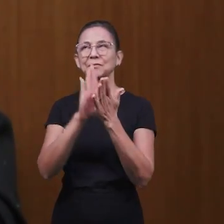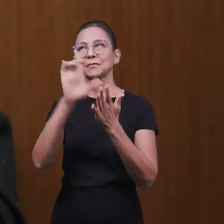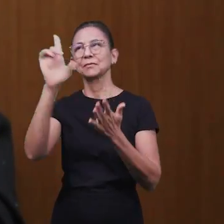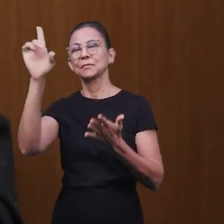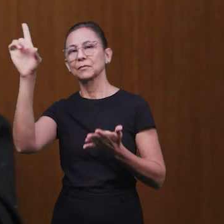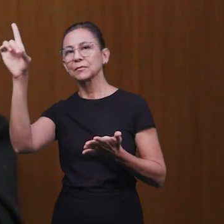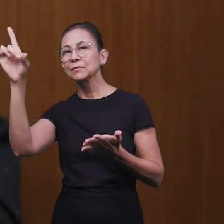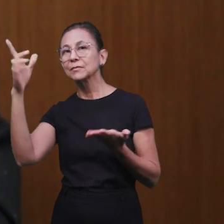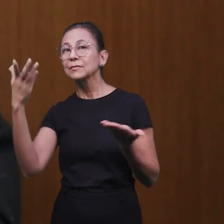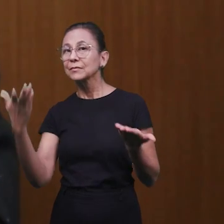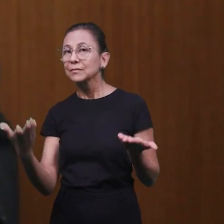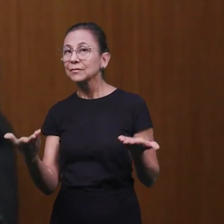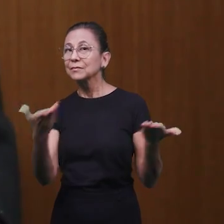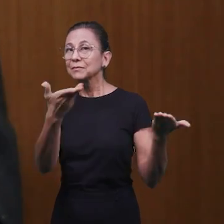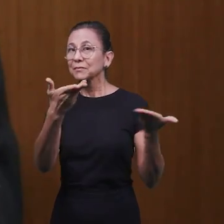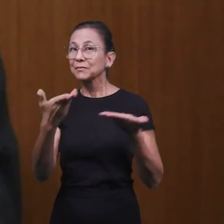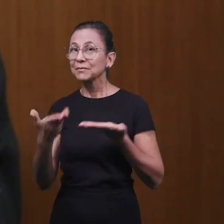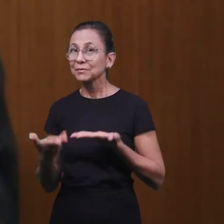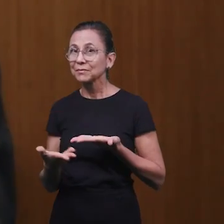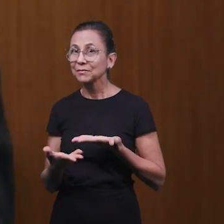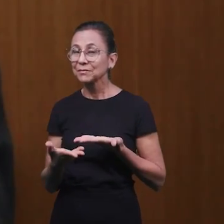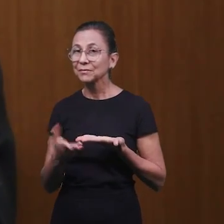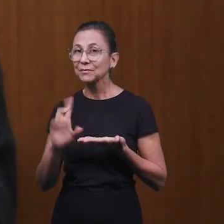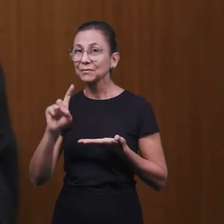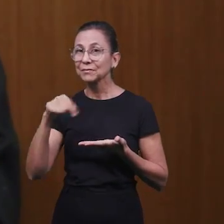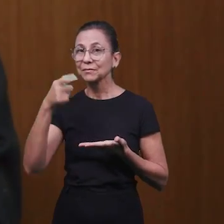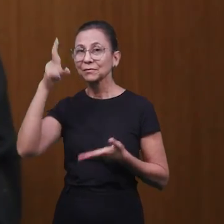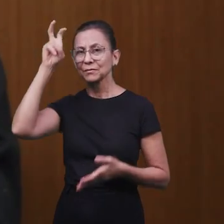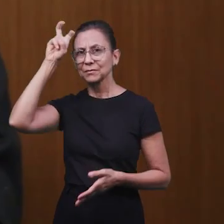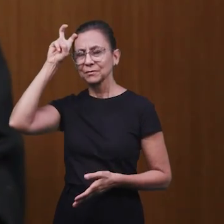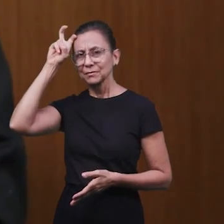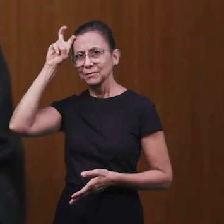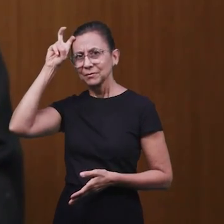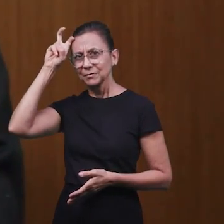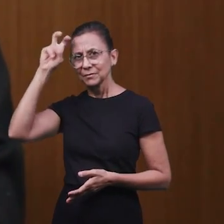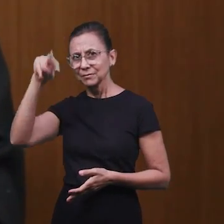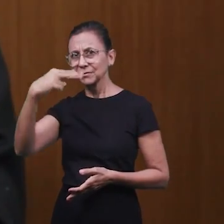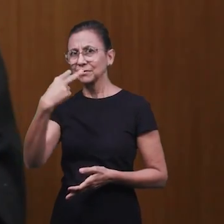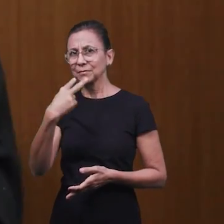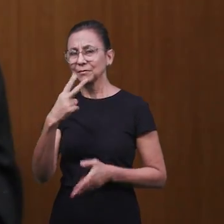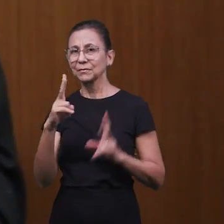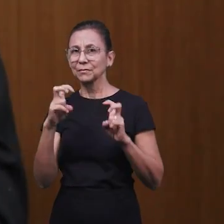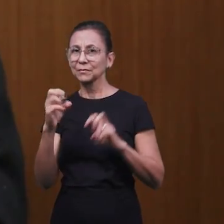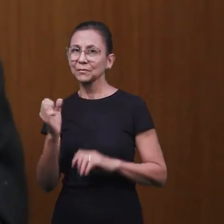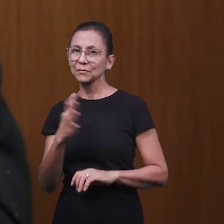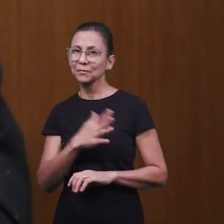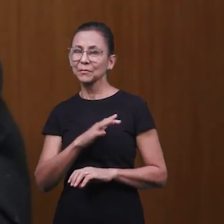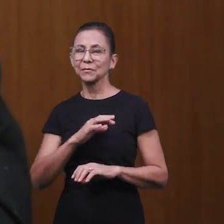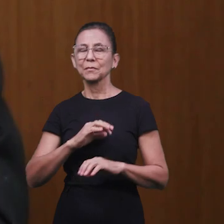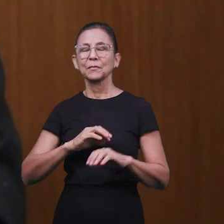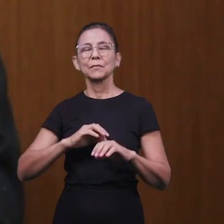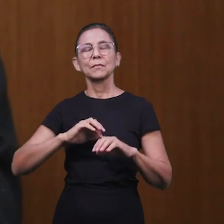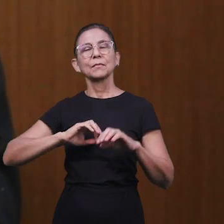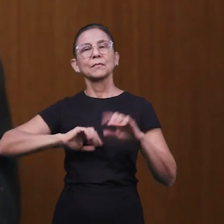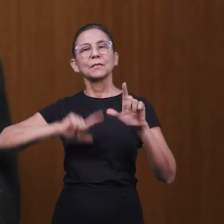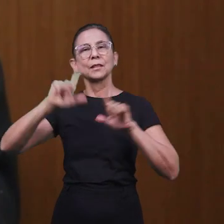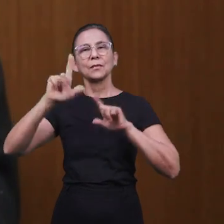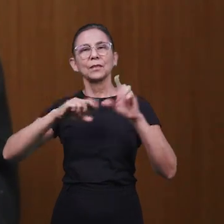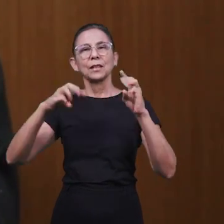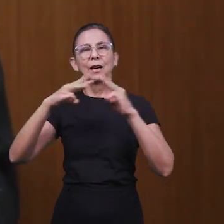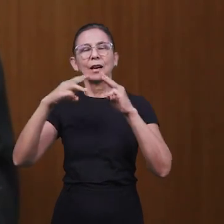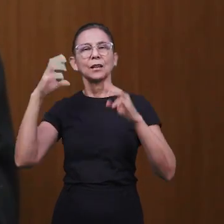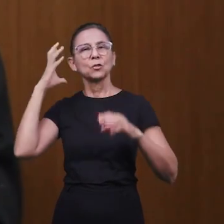programa Conversas Bíblicas, já te convidando para na próxima quinta-feira estarmos com um novo tema, aqui pela Rádio Manaim, TV Manaim,